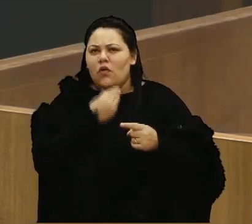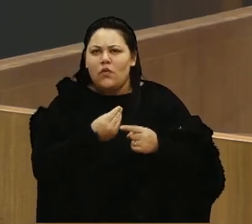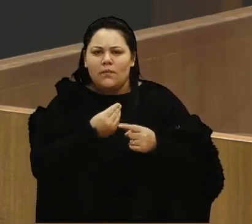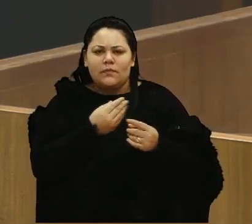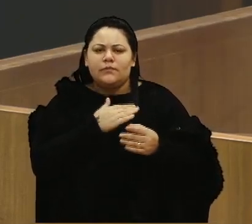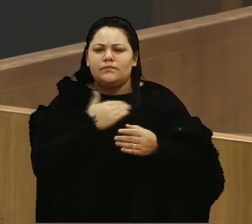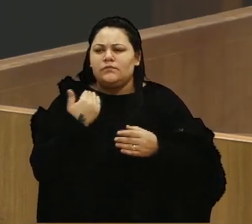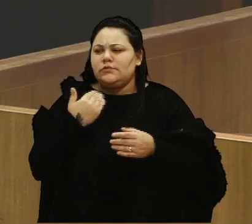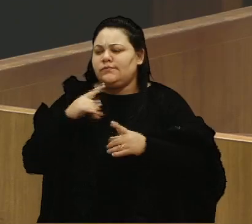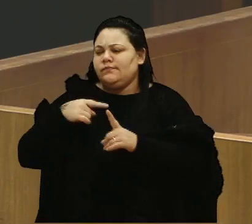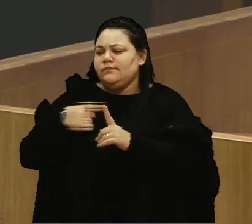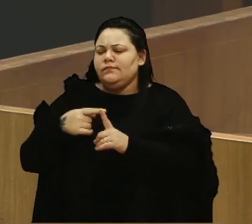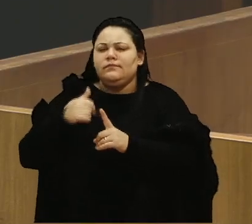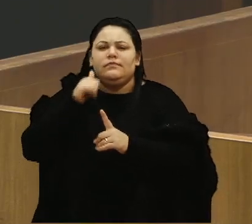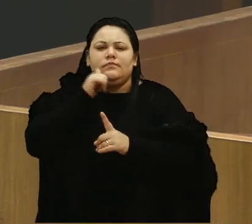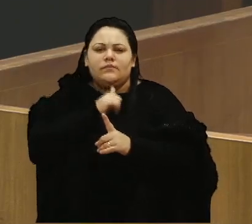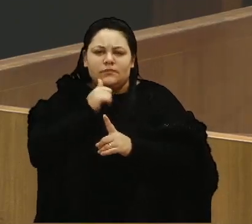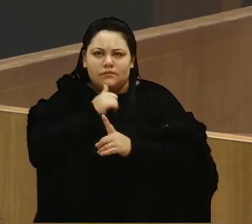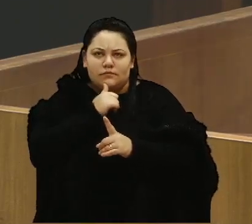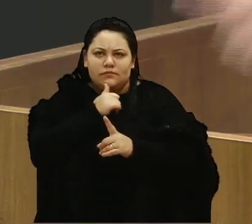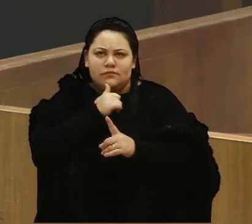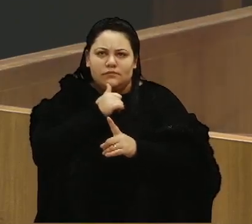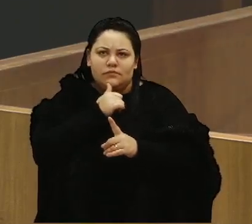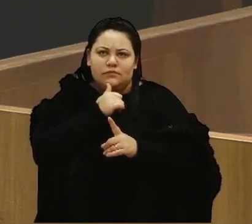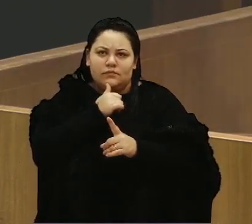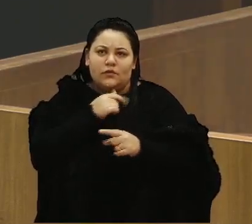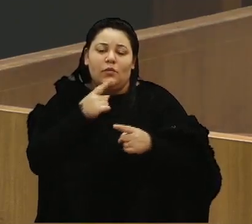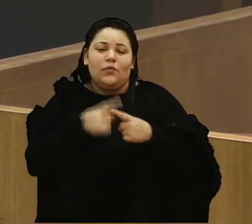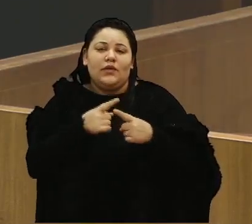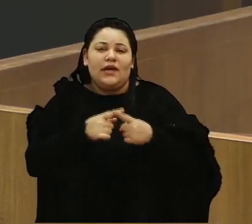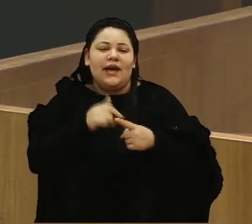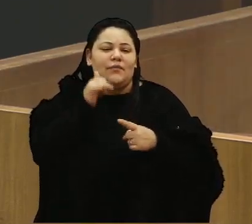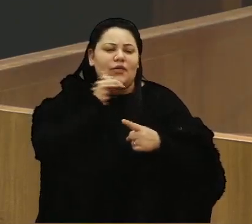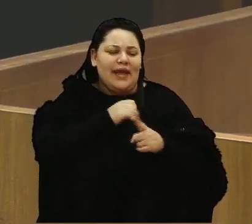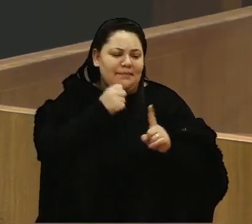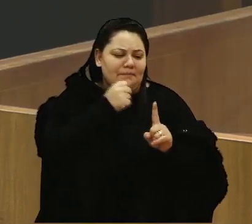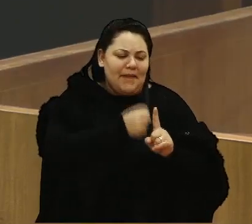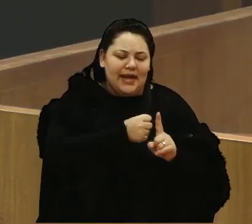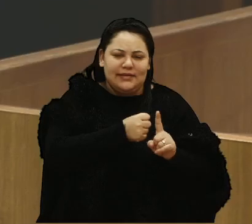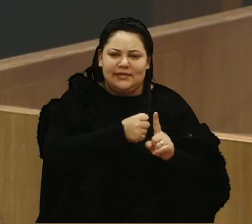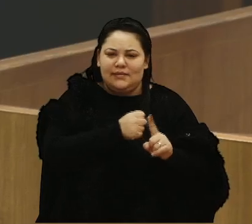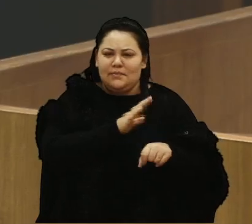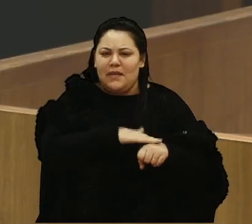as mulheres, porque as mulheres matam muito mais os homens do que os homens as mulheres.